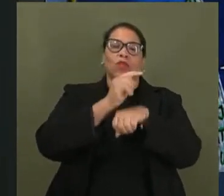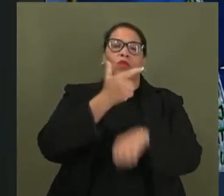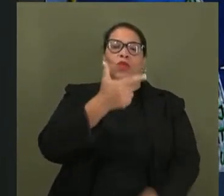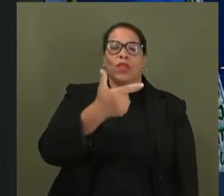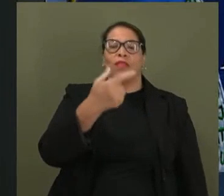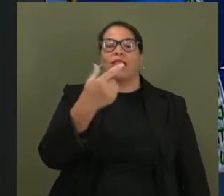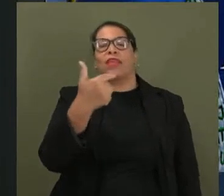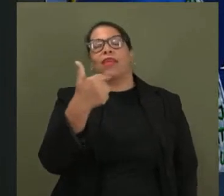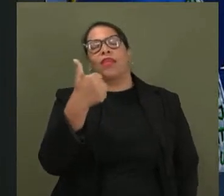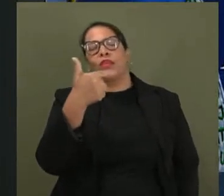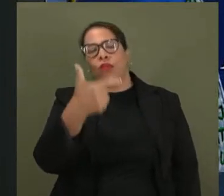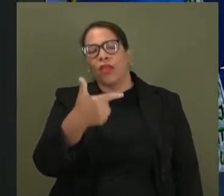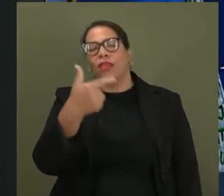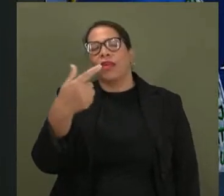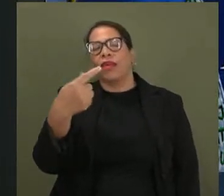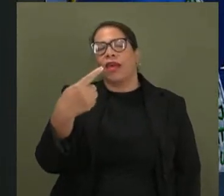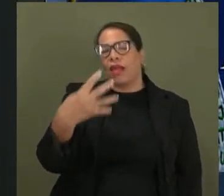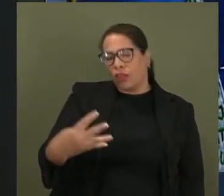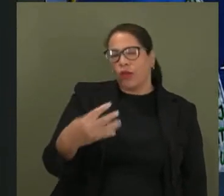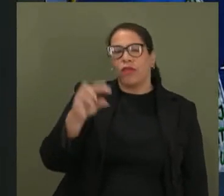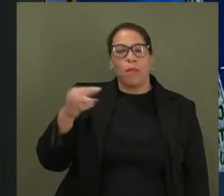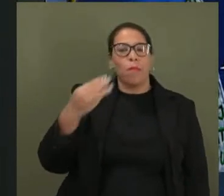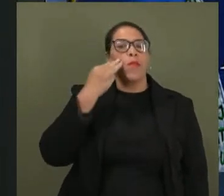de brasileiros.